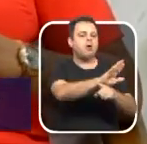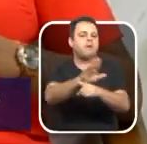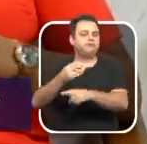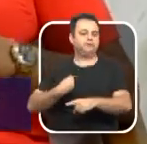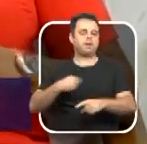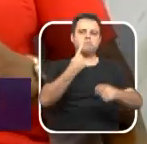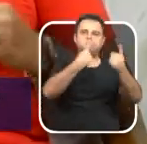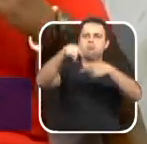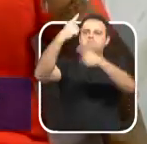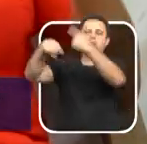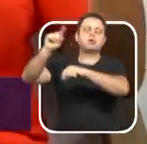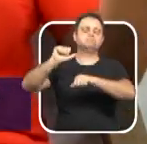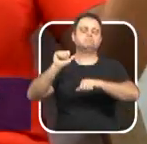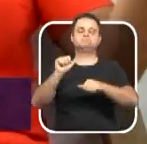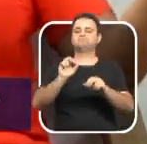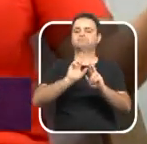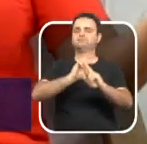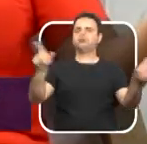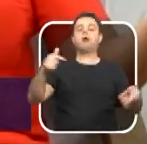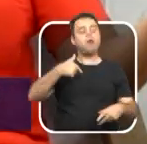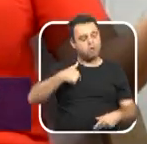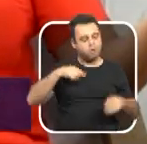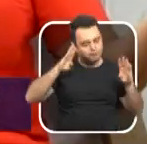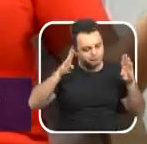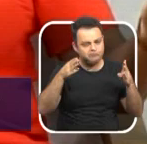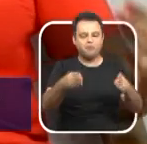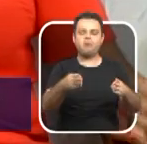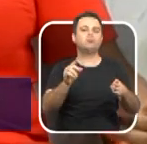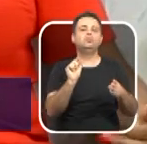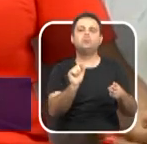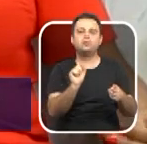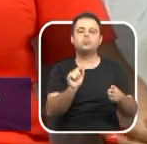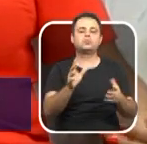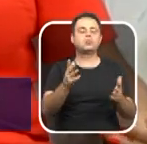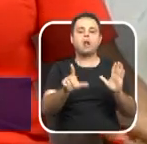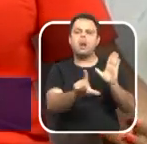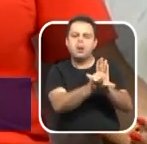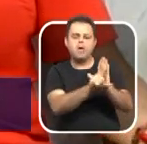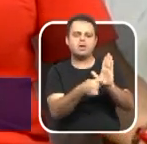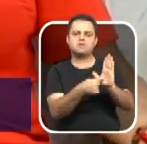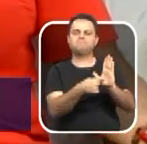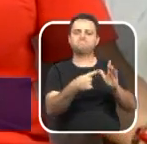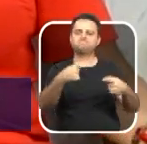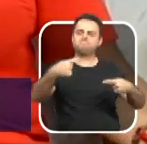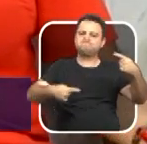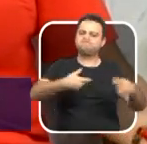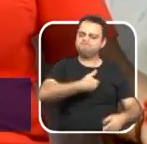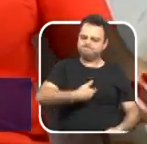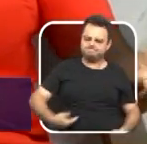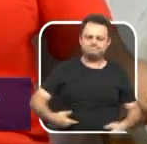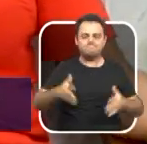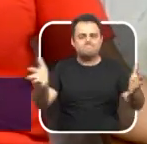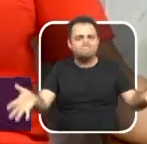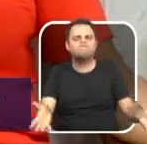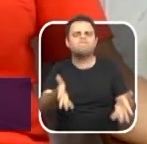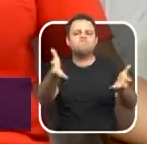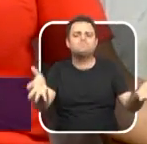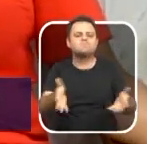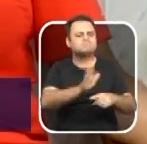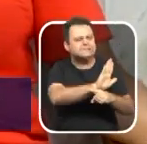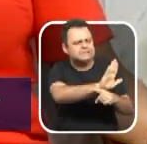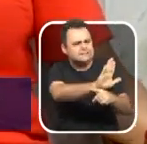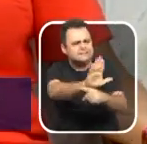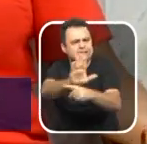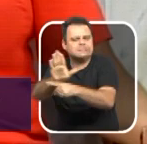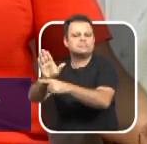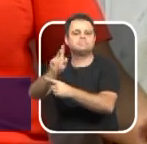políticas públicas que chegue lá na população com bom resultado. Porque não adianta a gente só ficar